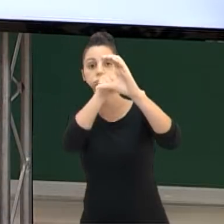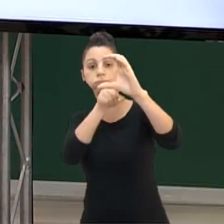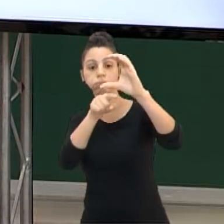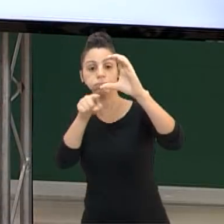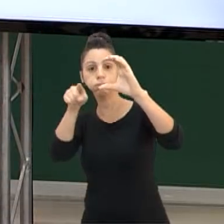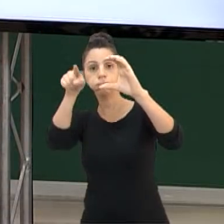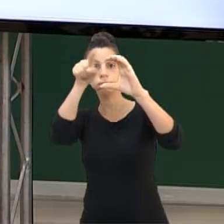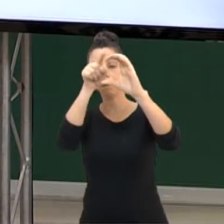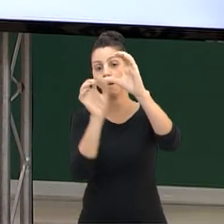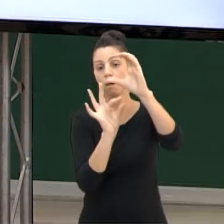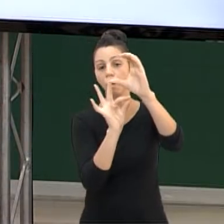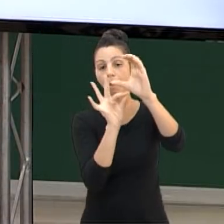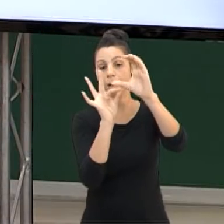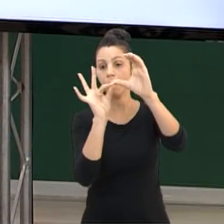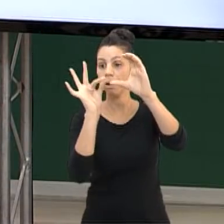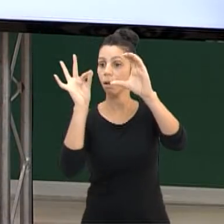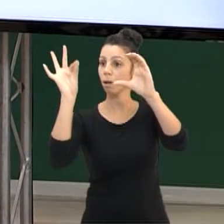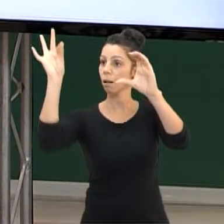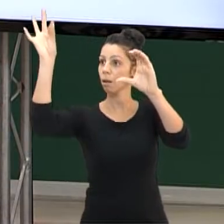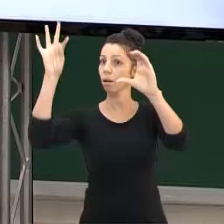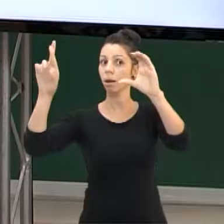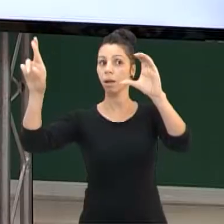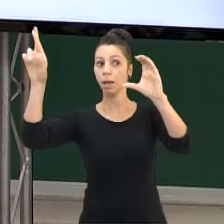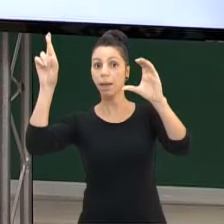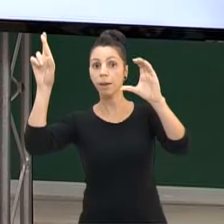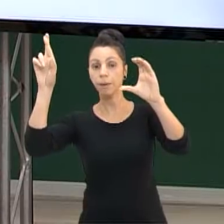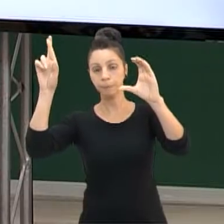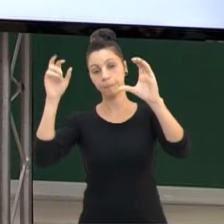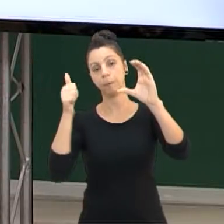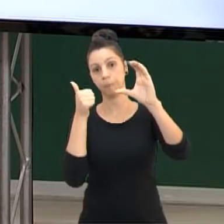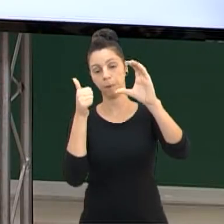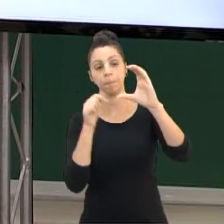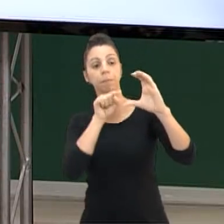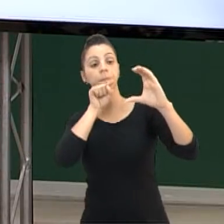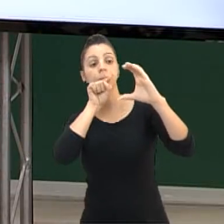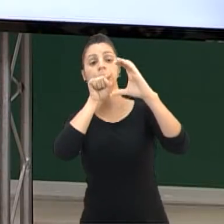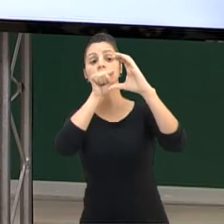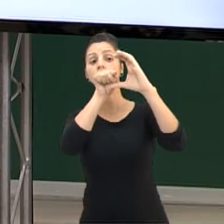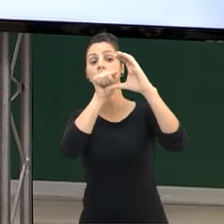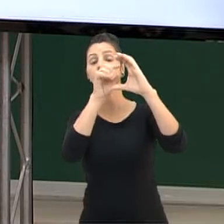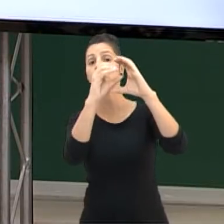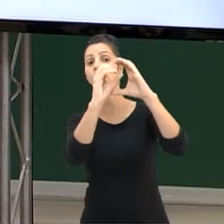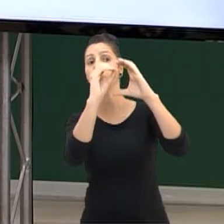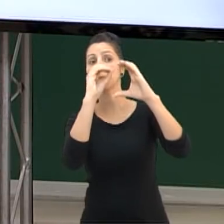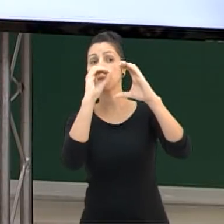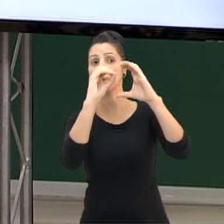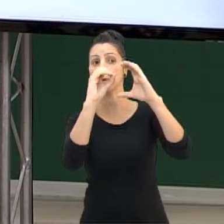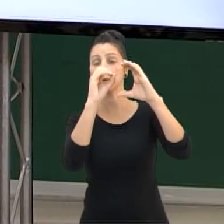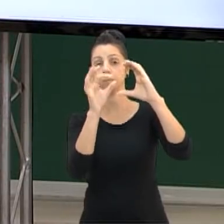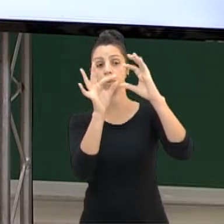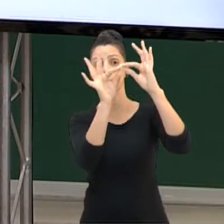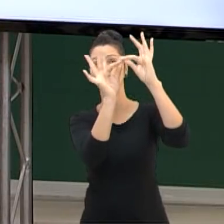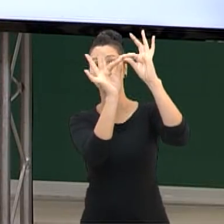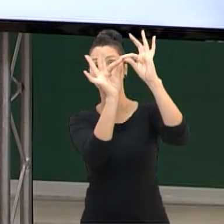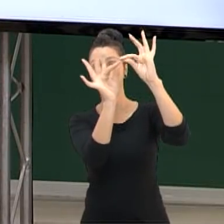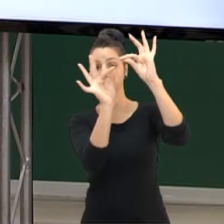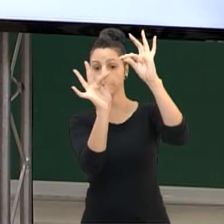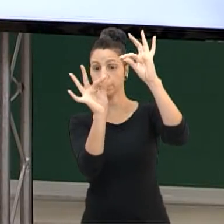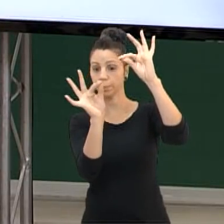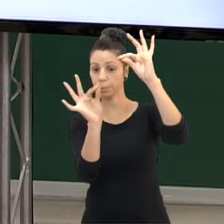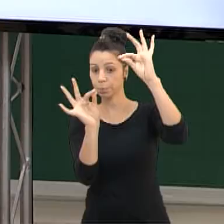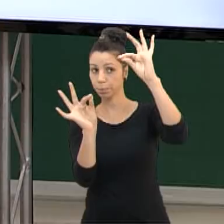tangente à circunferência, esse daqui é o nosso centro O, certo? O centro até a extremidade forma um